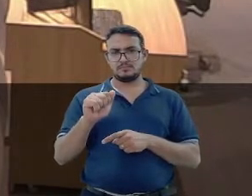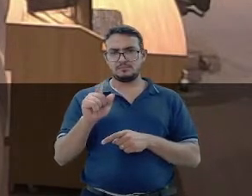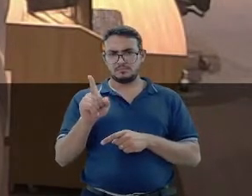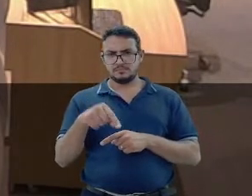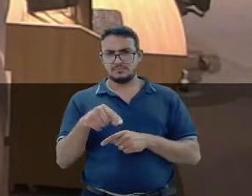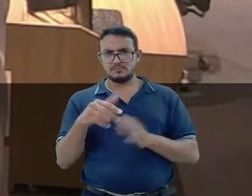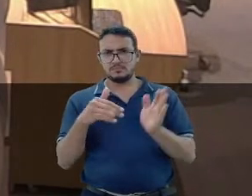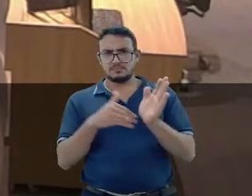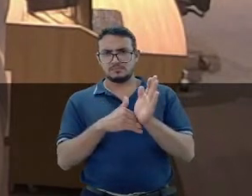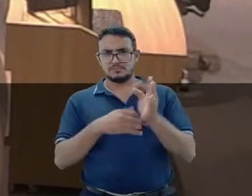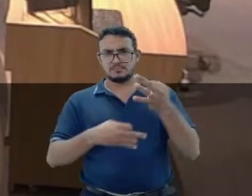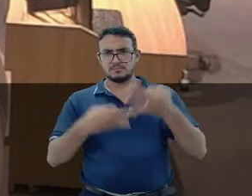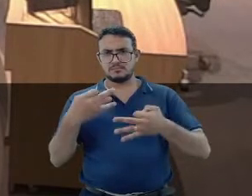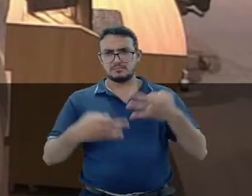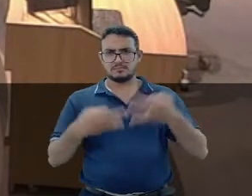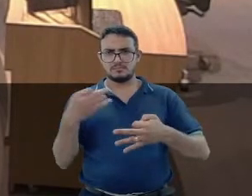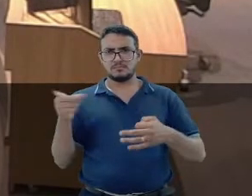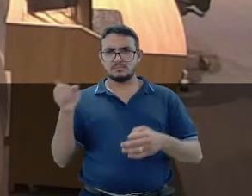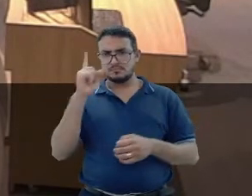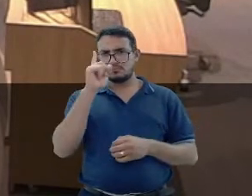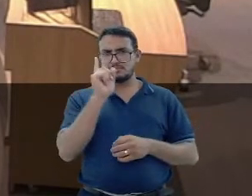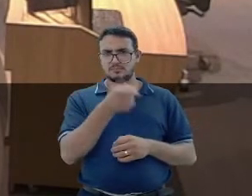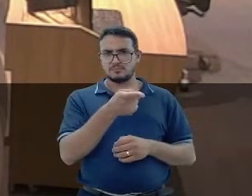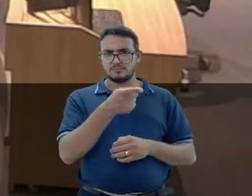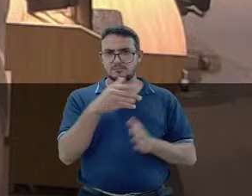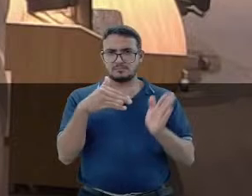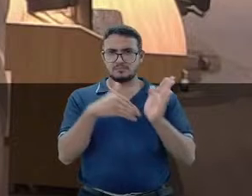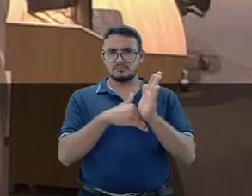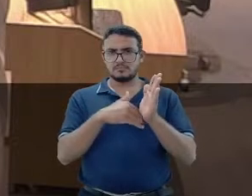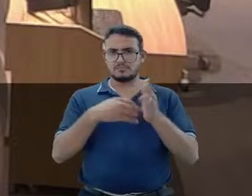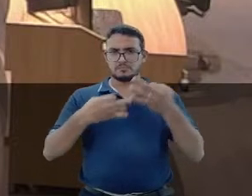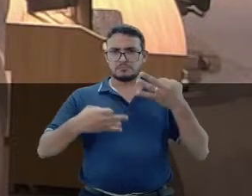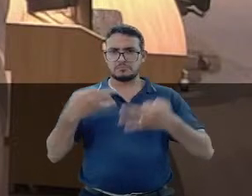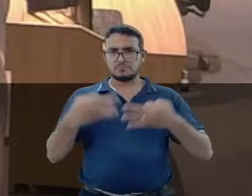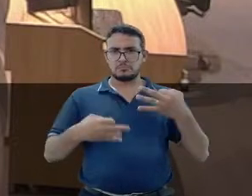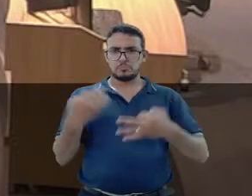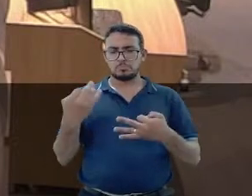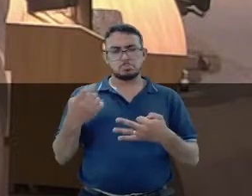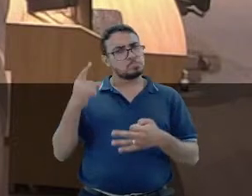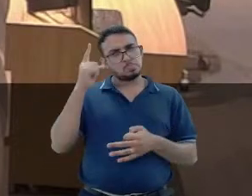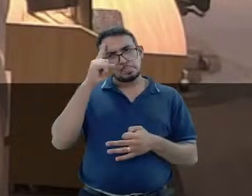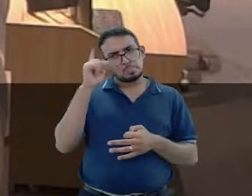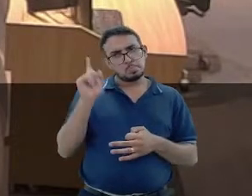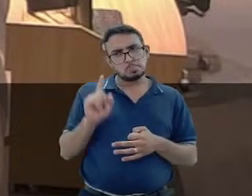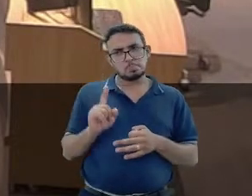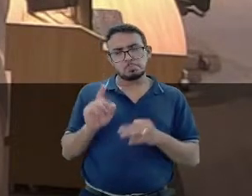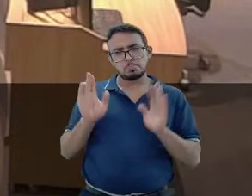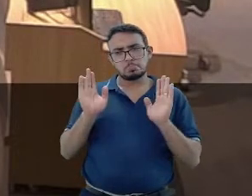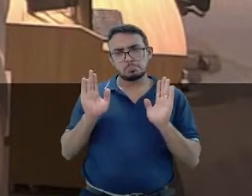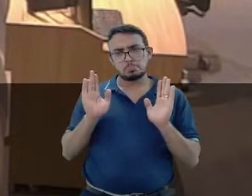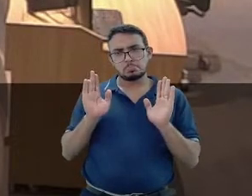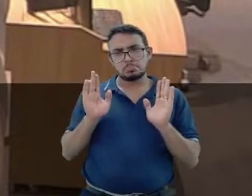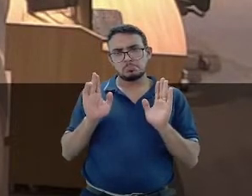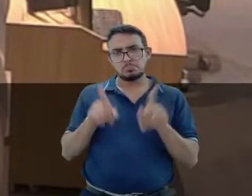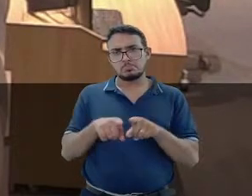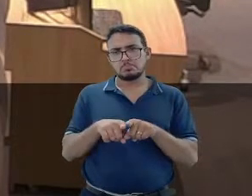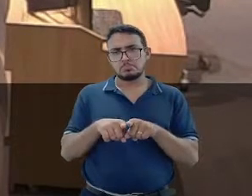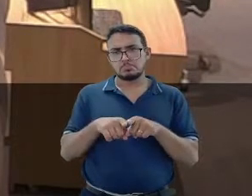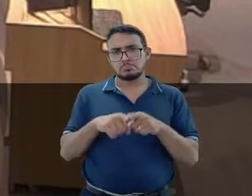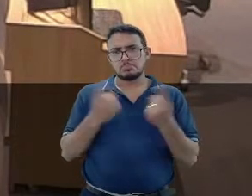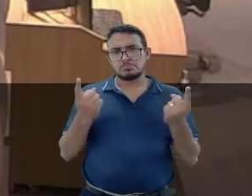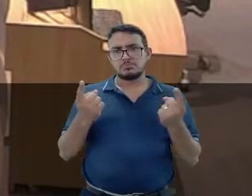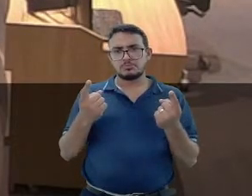Ele foi protocolado sobre segredo de justiça, também não via razão, mas, no fim, houve quebra de sigilo